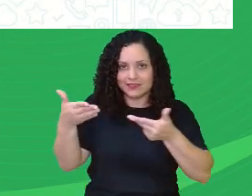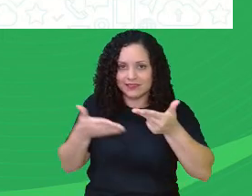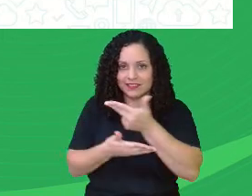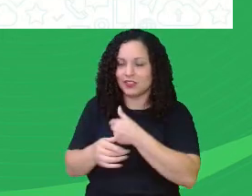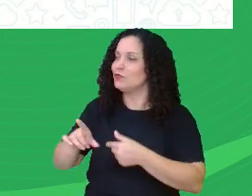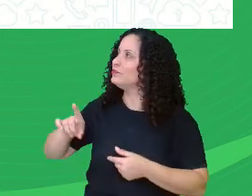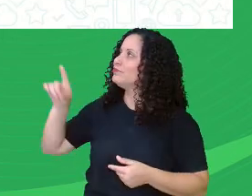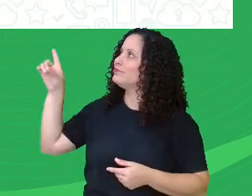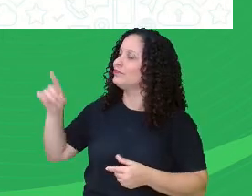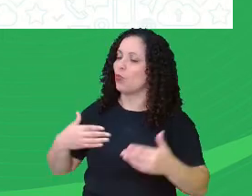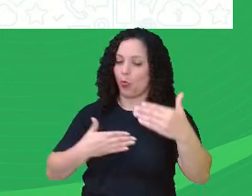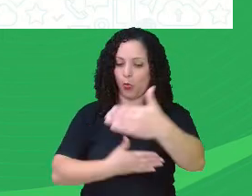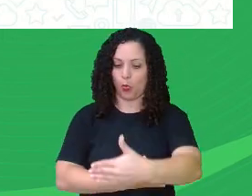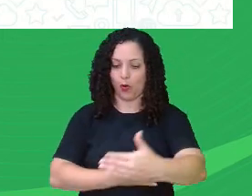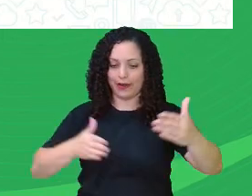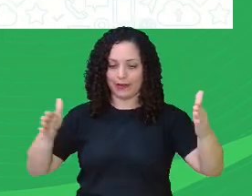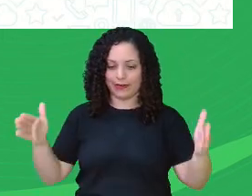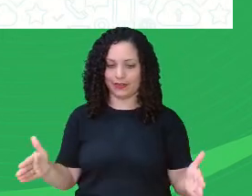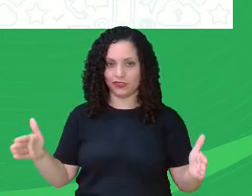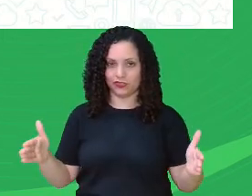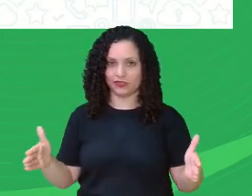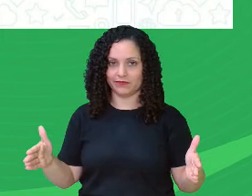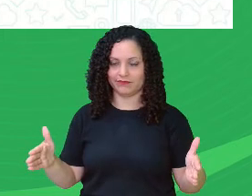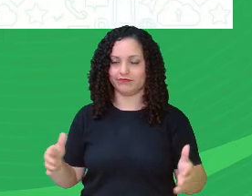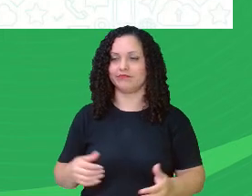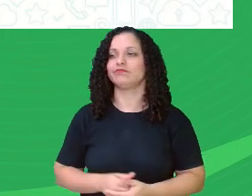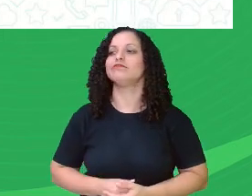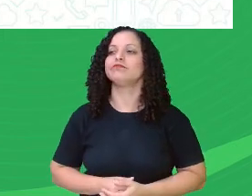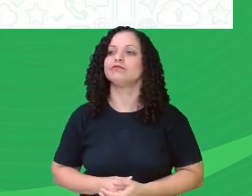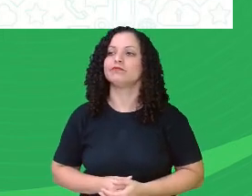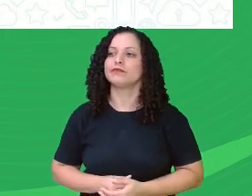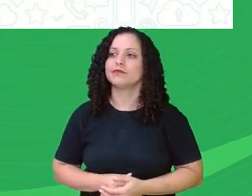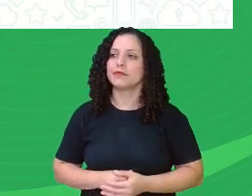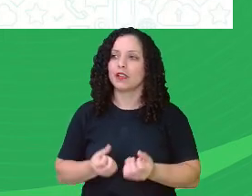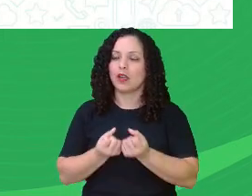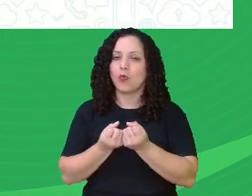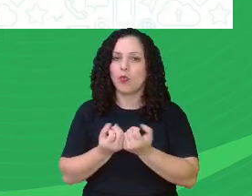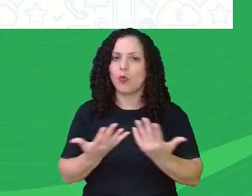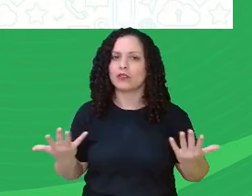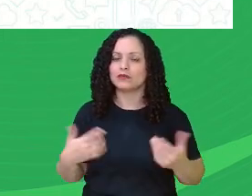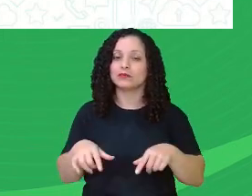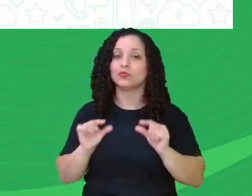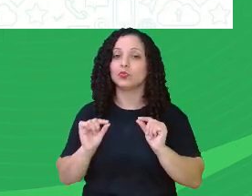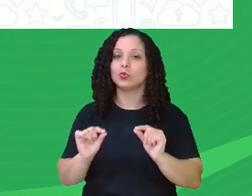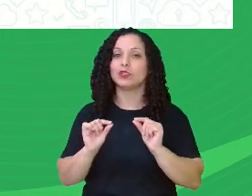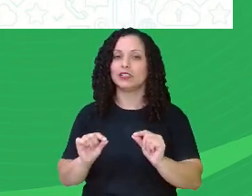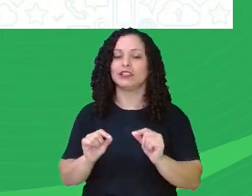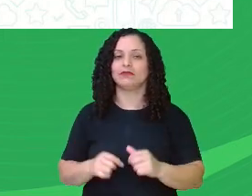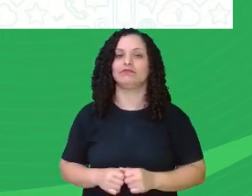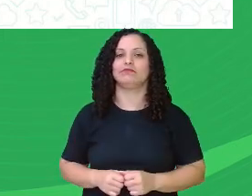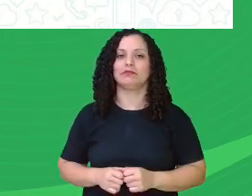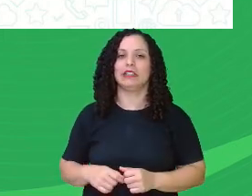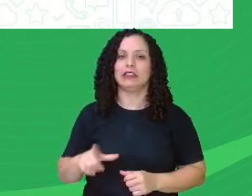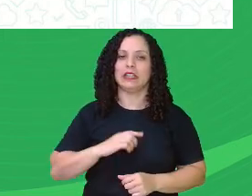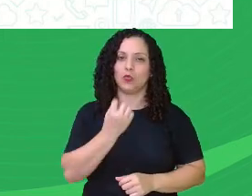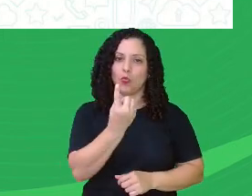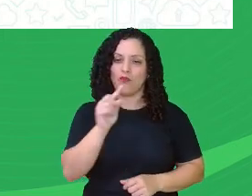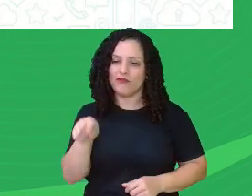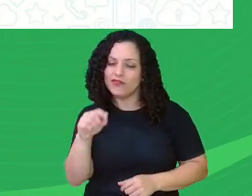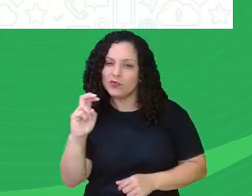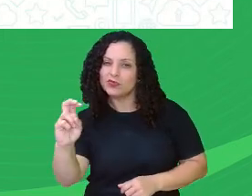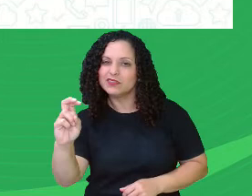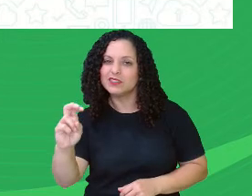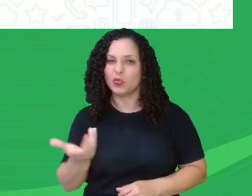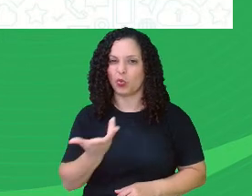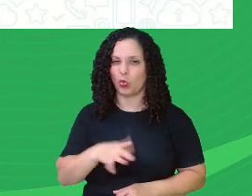essa caixa. Tem 2 por 3 por 1,5. O volume da caixa é... Aí eu vou dar uma dica a vocês. Não tem 1,5, você não quer fazer conta com